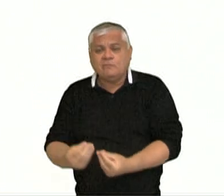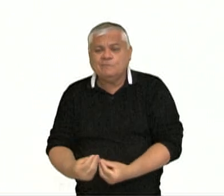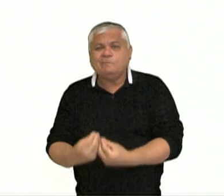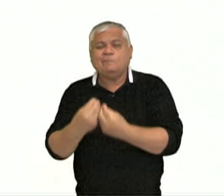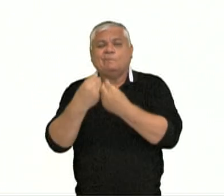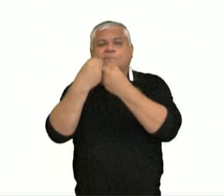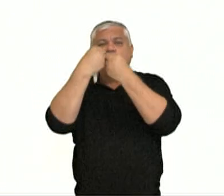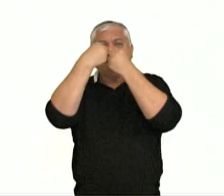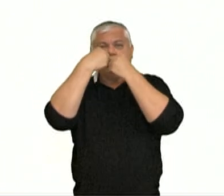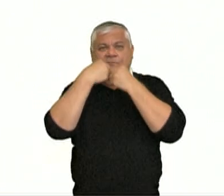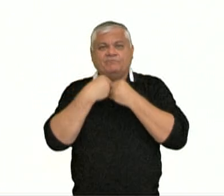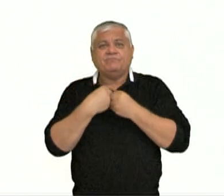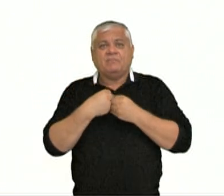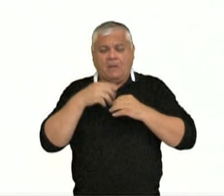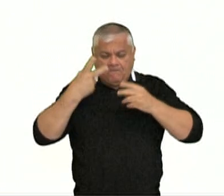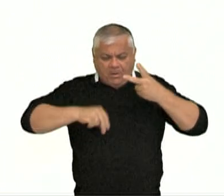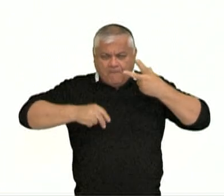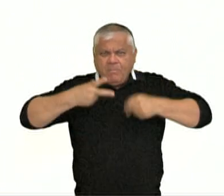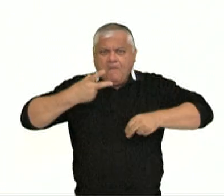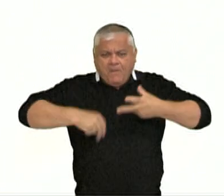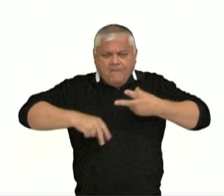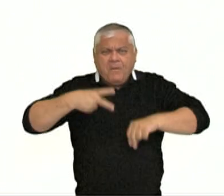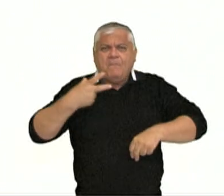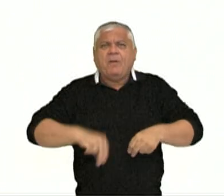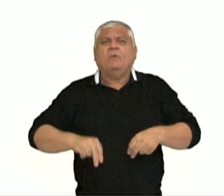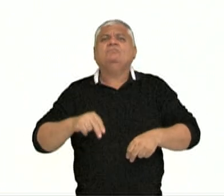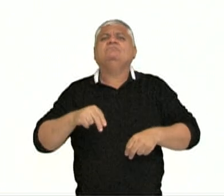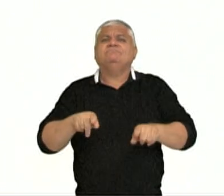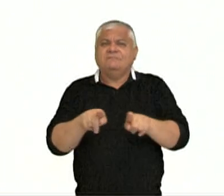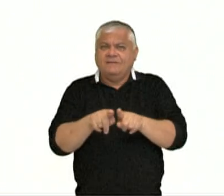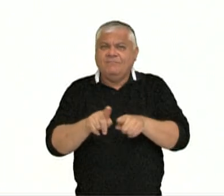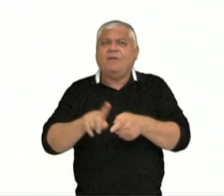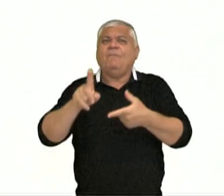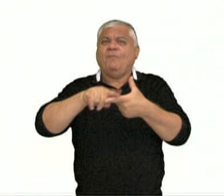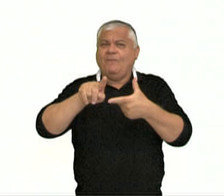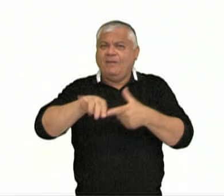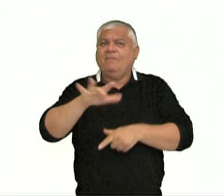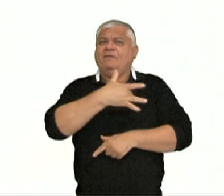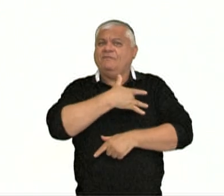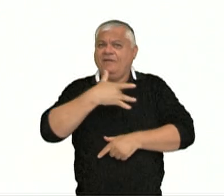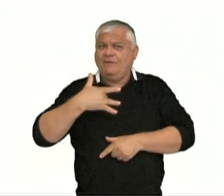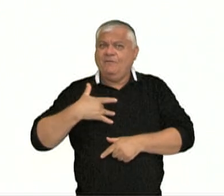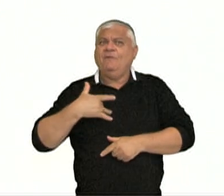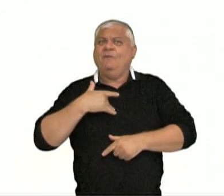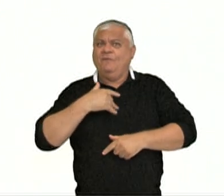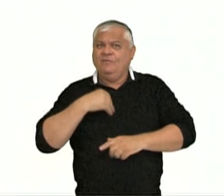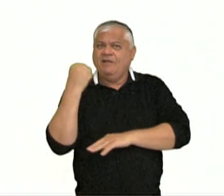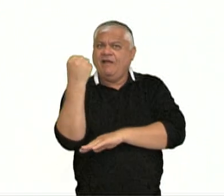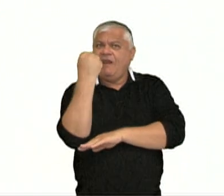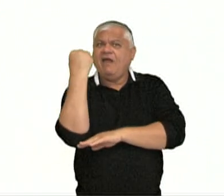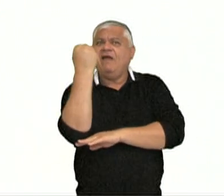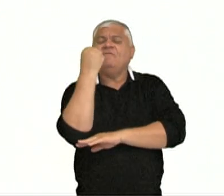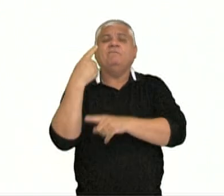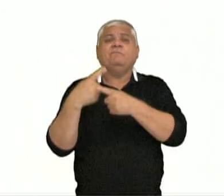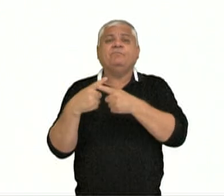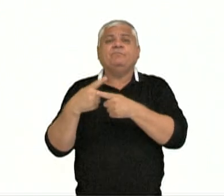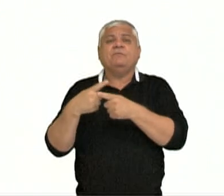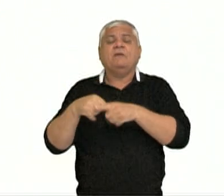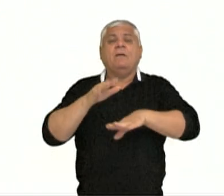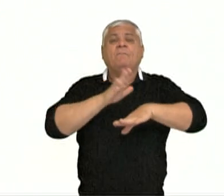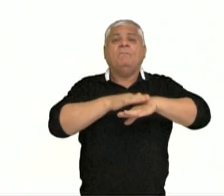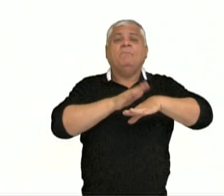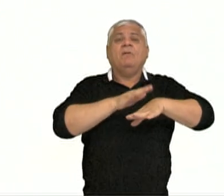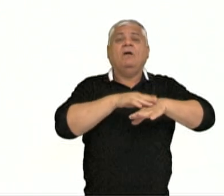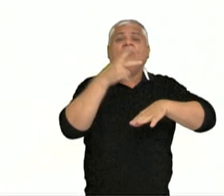vai pescar aquele peixe e consumir, pode ser que ele tenha problemas de saúde porque ele próprio lançou lá